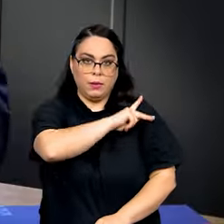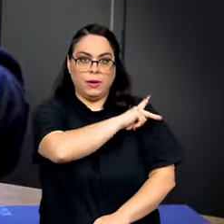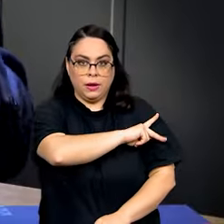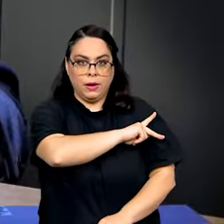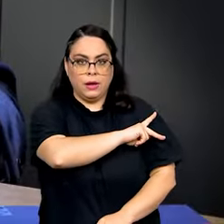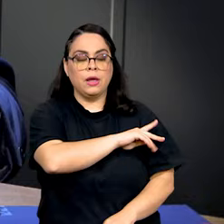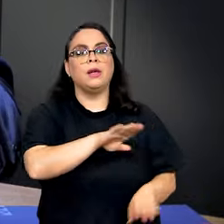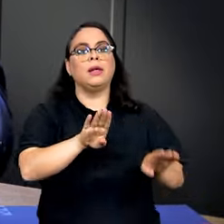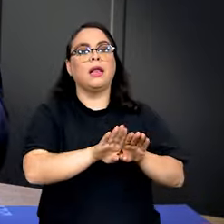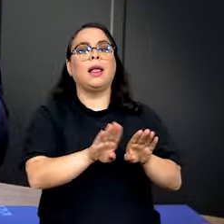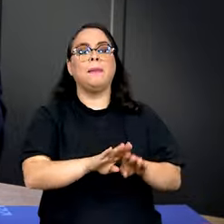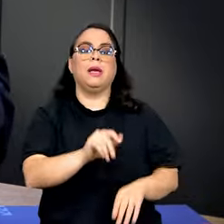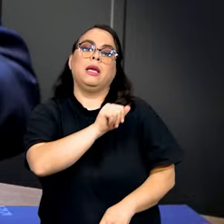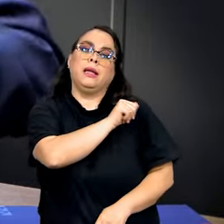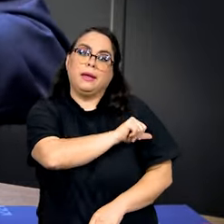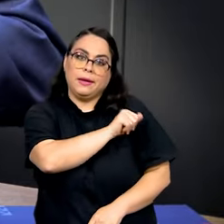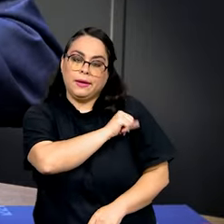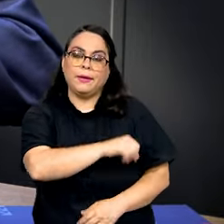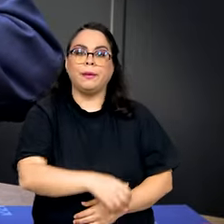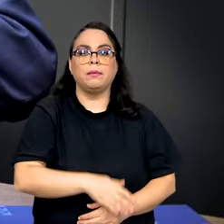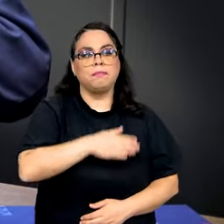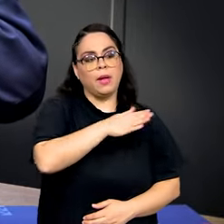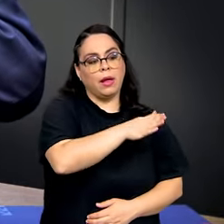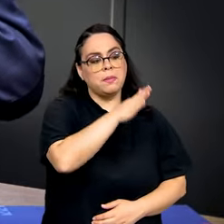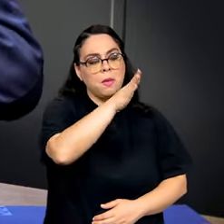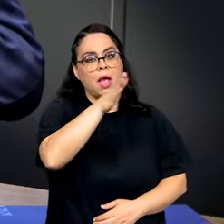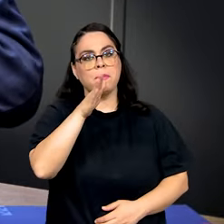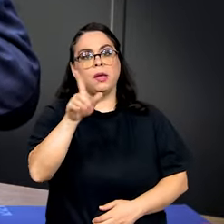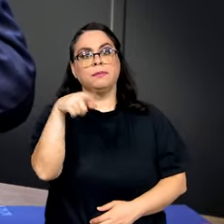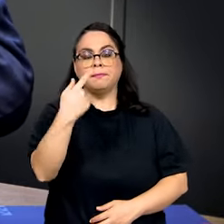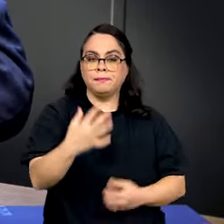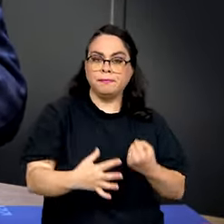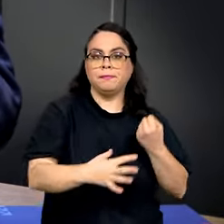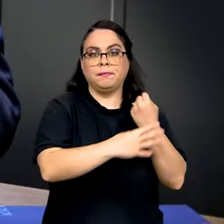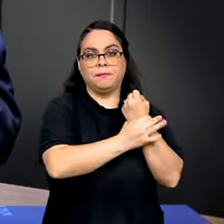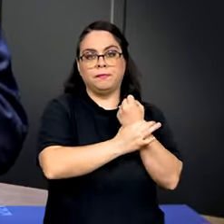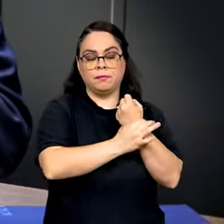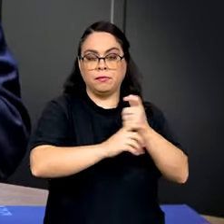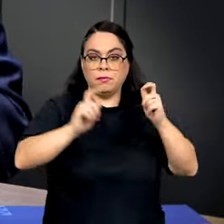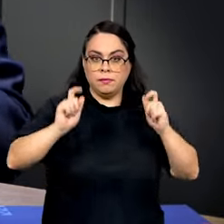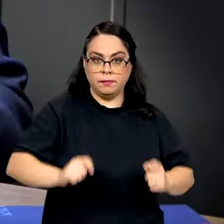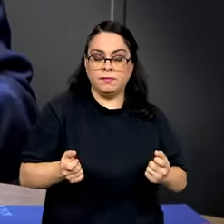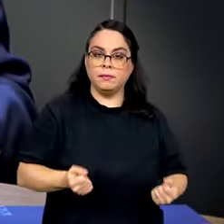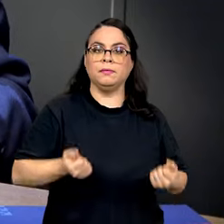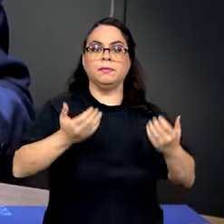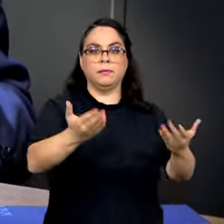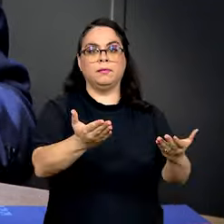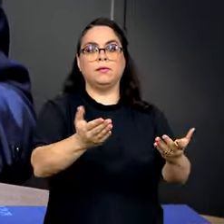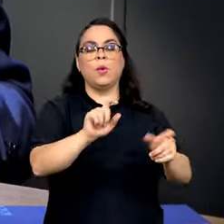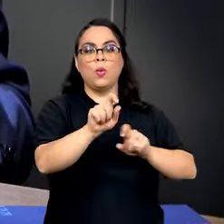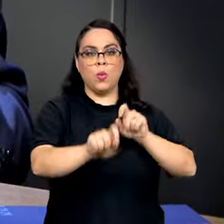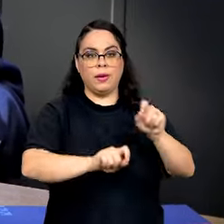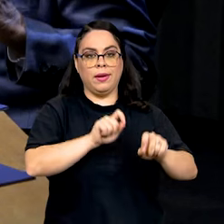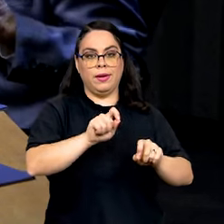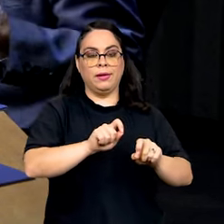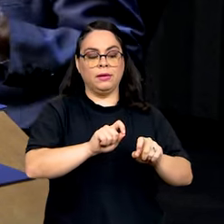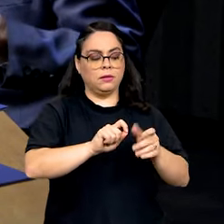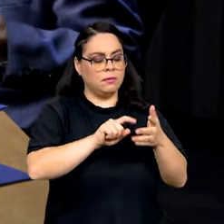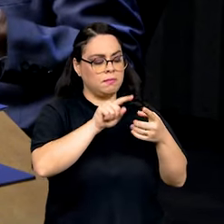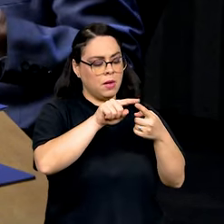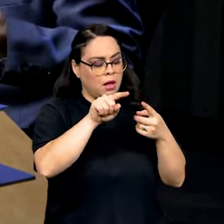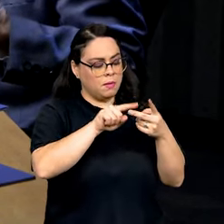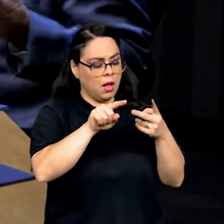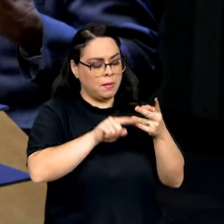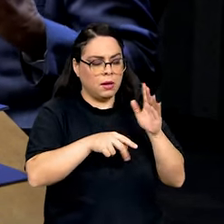Piauí no Rio de Janeiro a gente garantiu as condições de eh um os